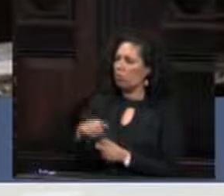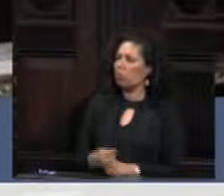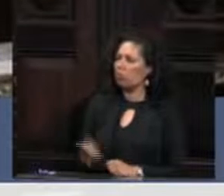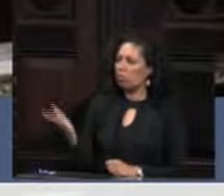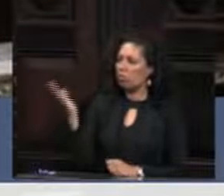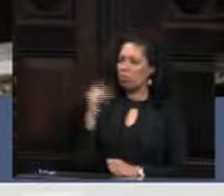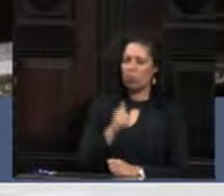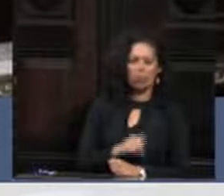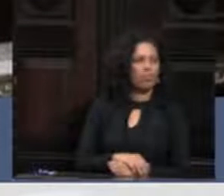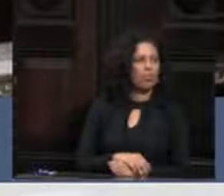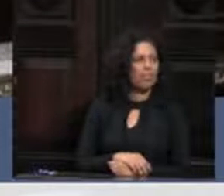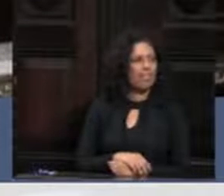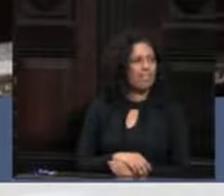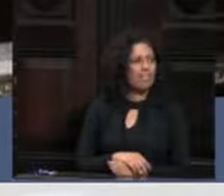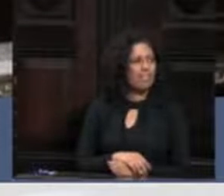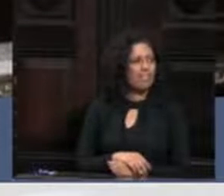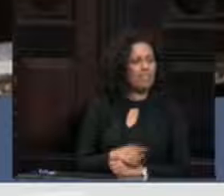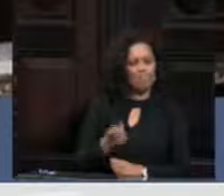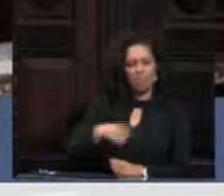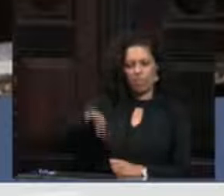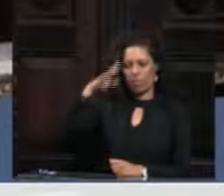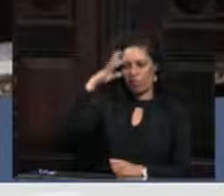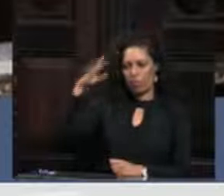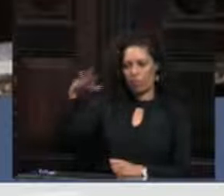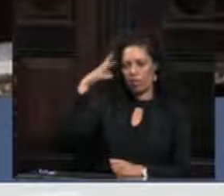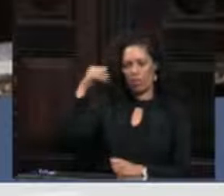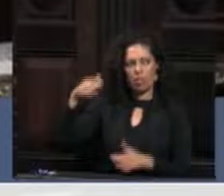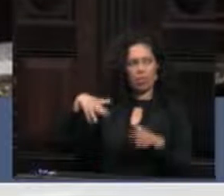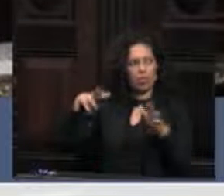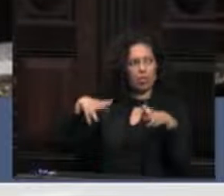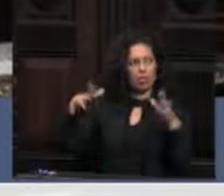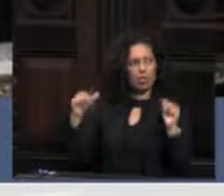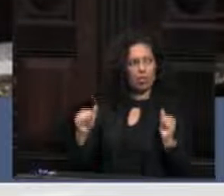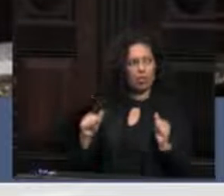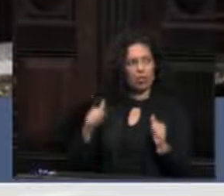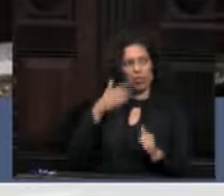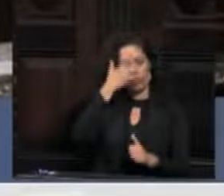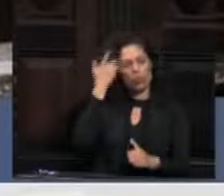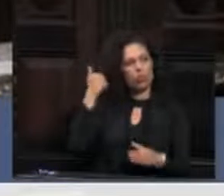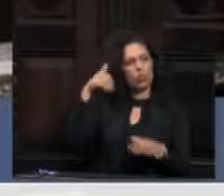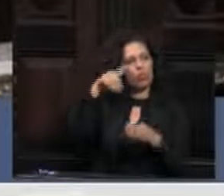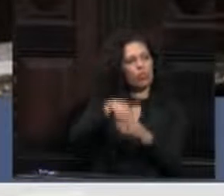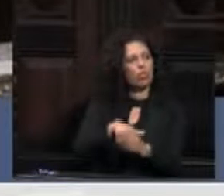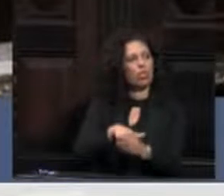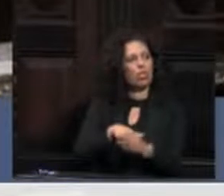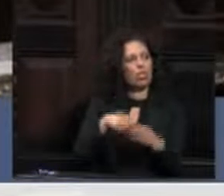Os sedaianos e todos nós imaginávamos que aqueles que votaram